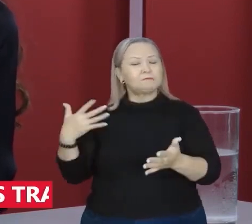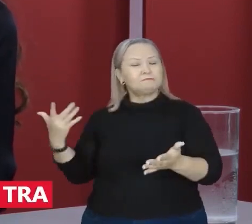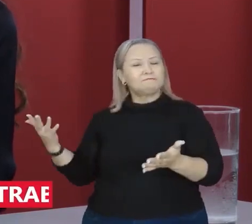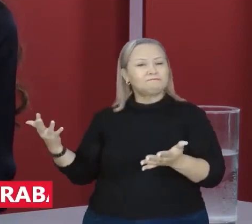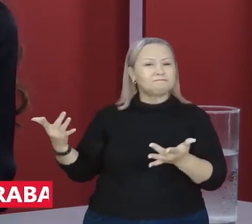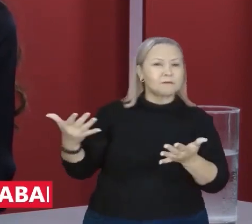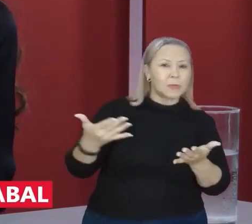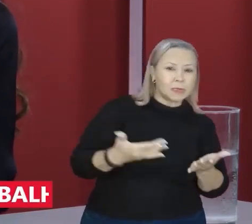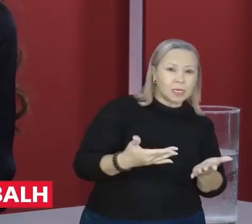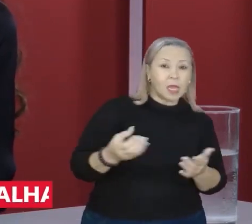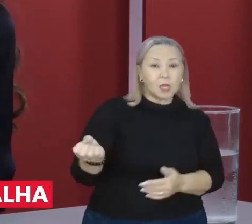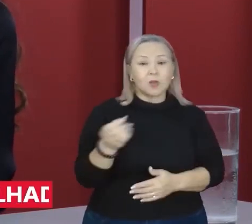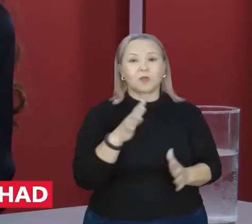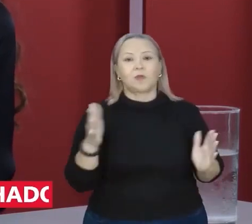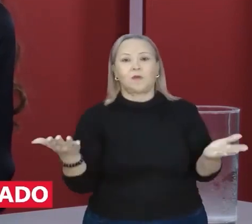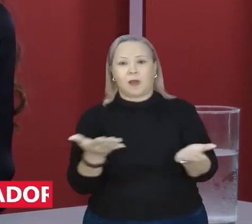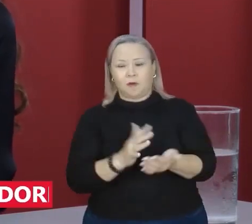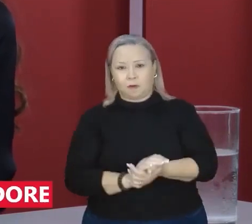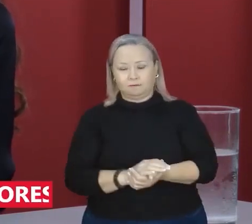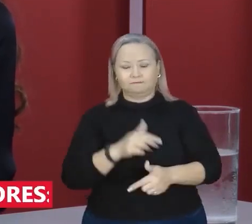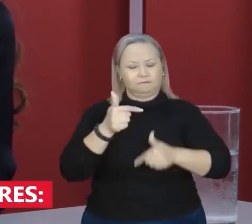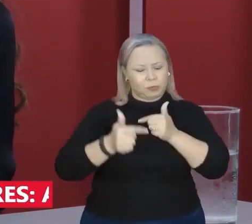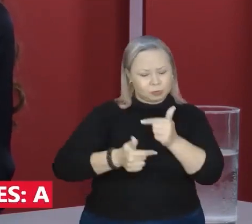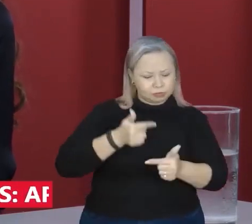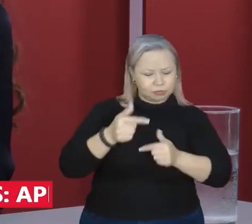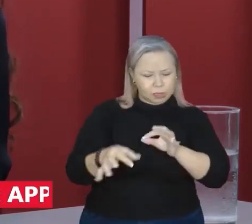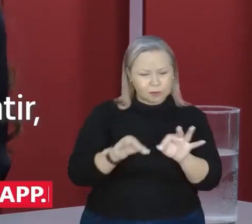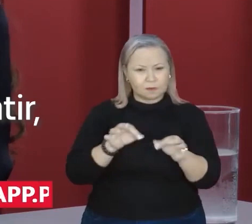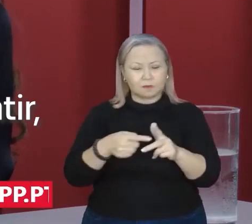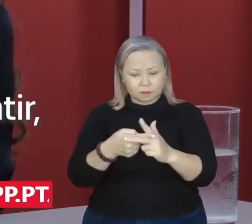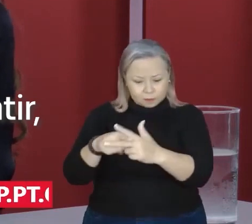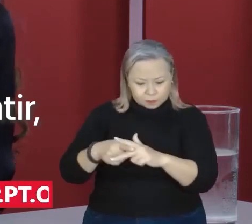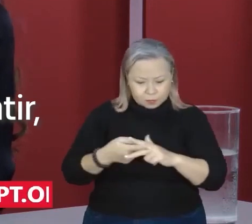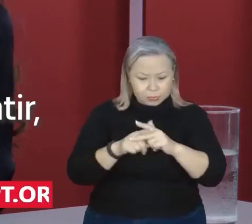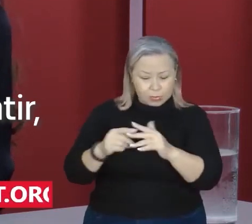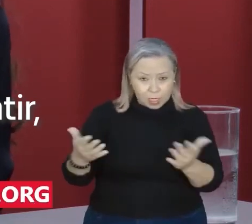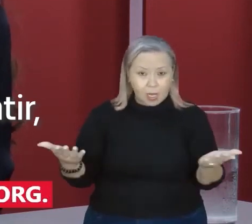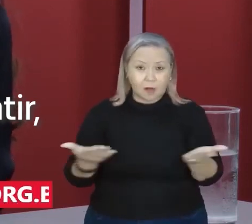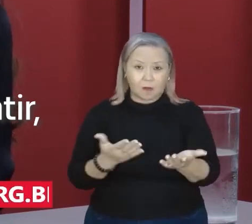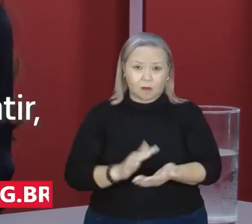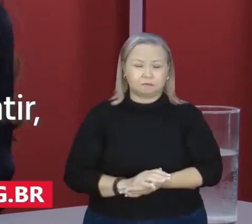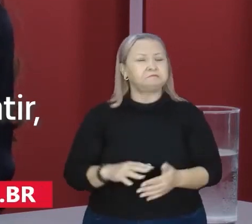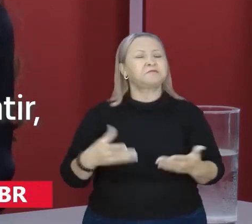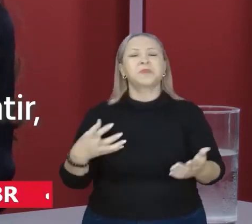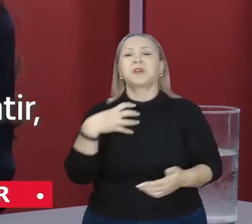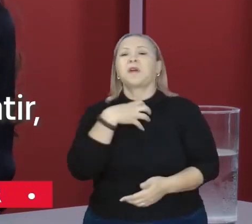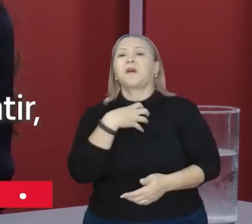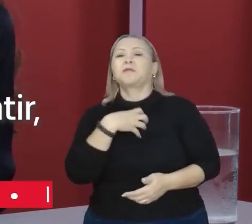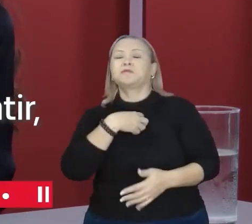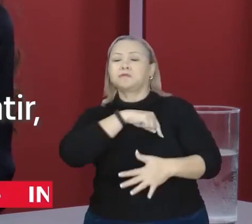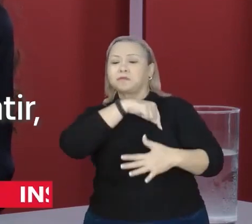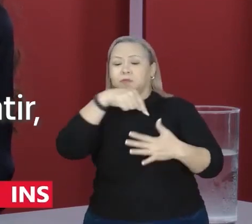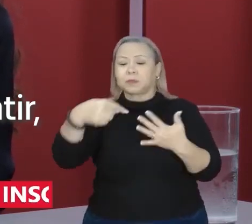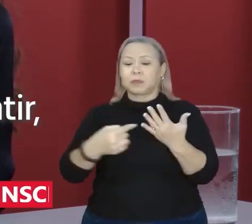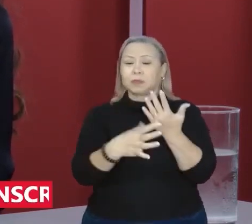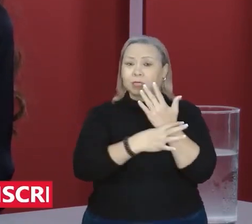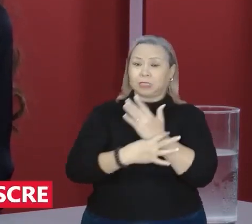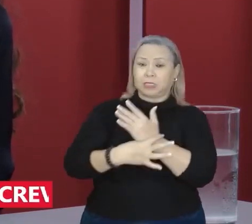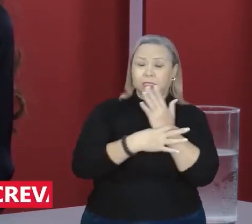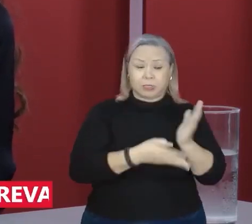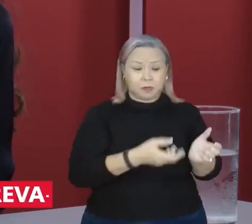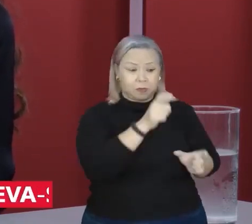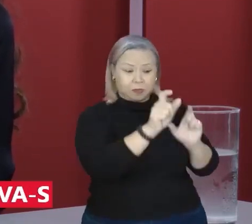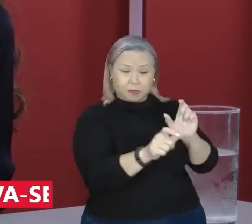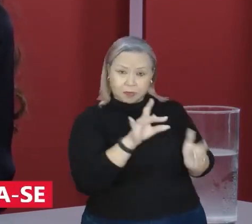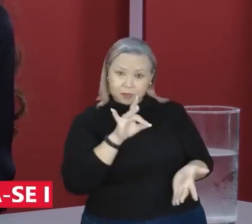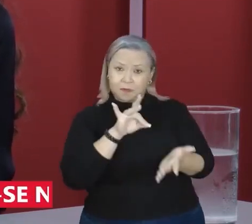novo agora, né? O que que nós temos que trabalhar de novo agora e de quais maneiras nós iremos garantir para essa juventude que eles